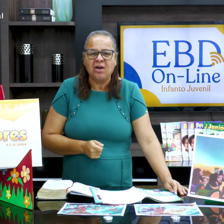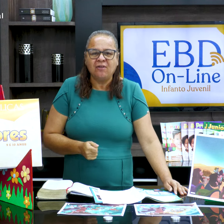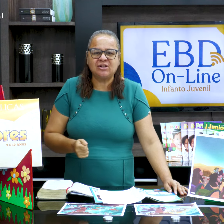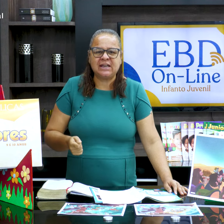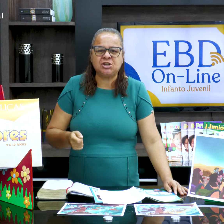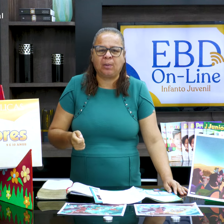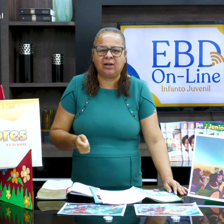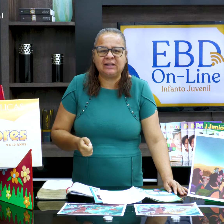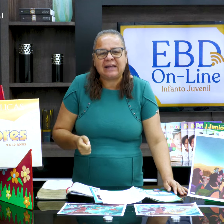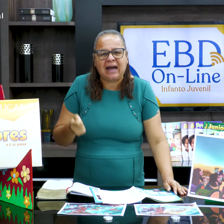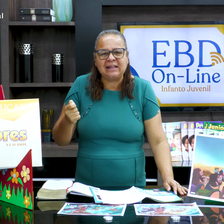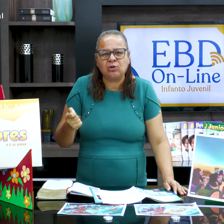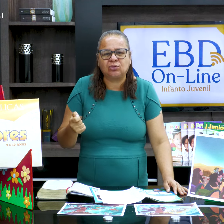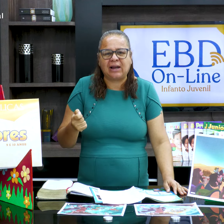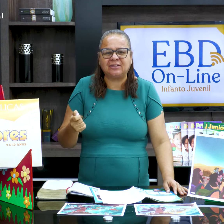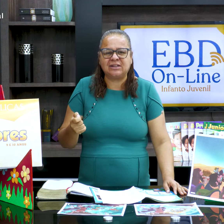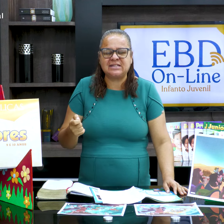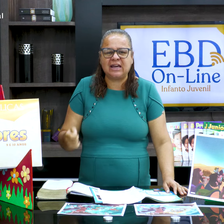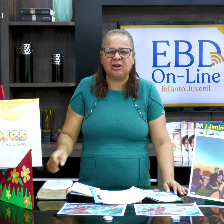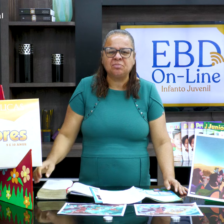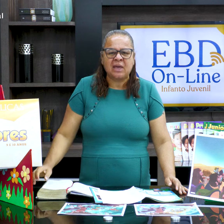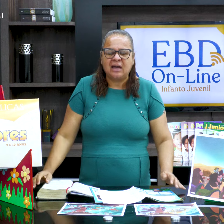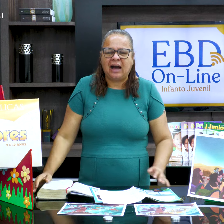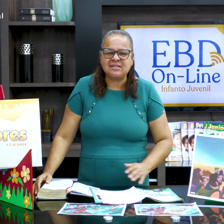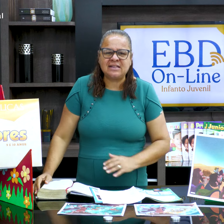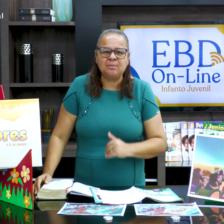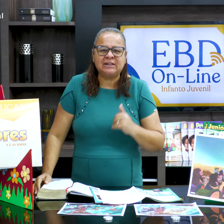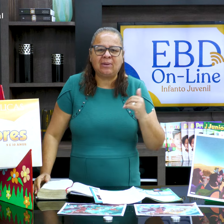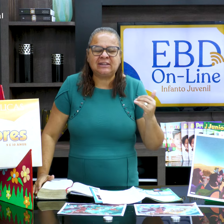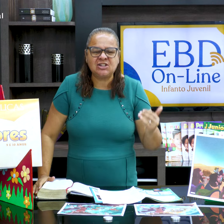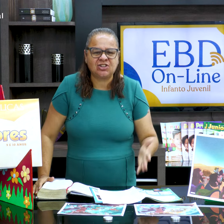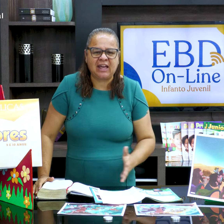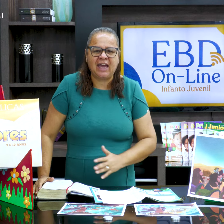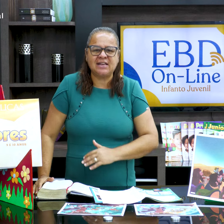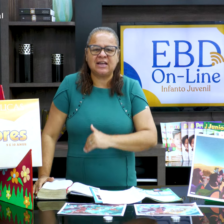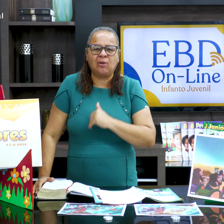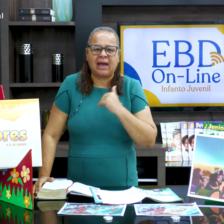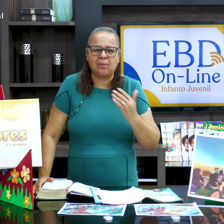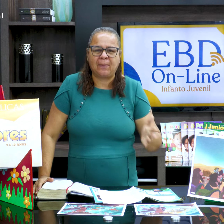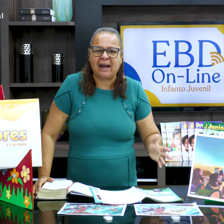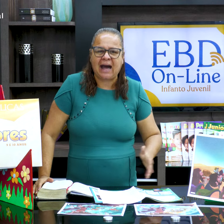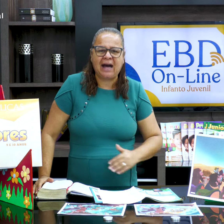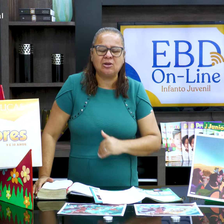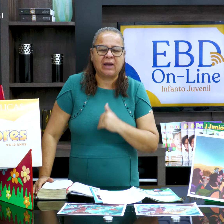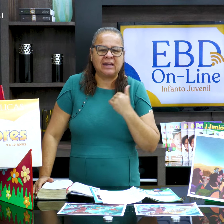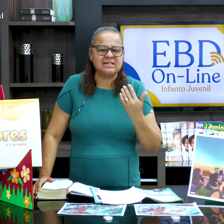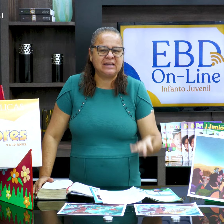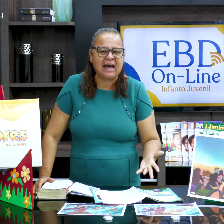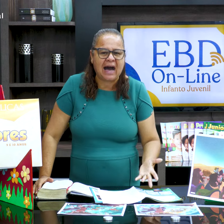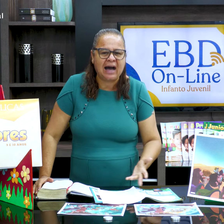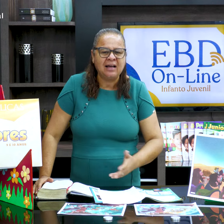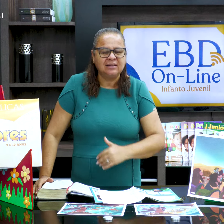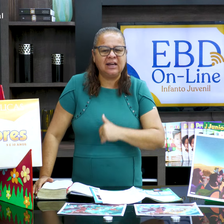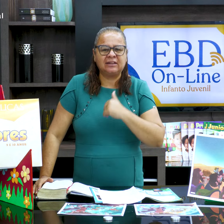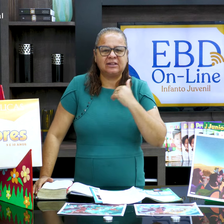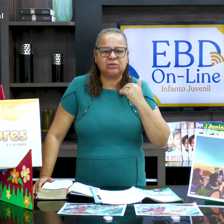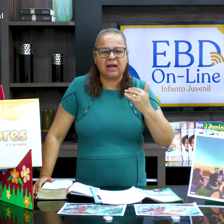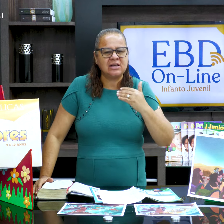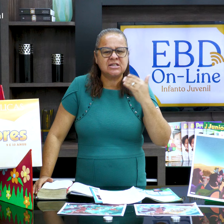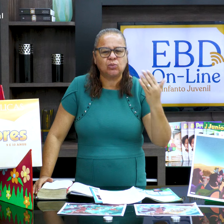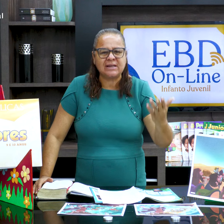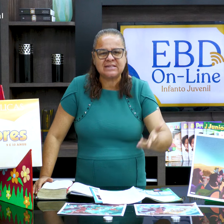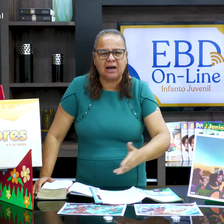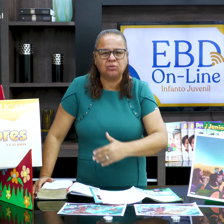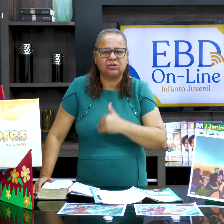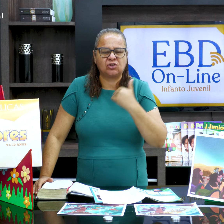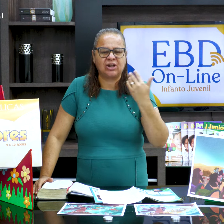Professor vocês podem est aí do outro lado dizendo às às vezes me dá uma tristeza eu quero parar não quero ensinar diante do